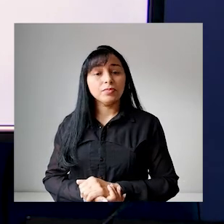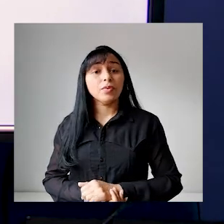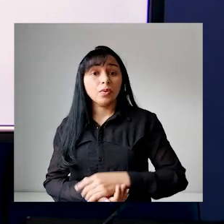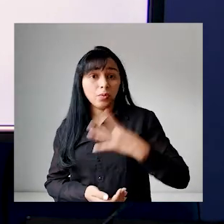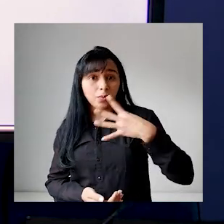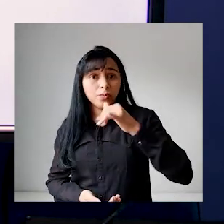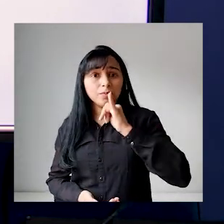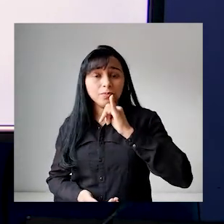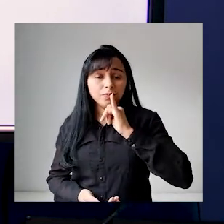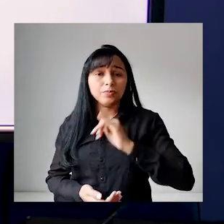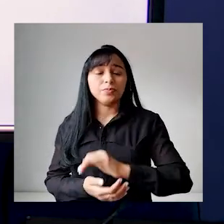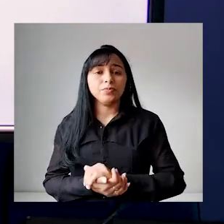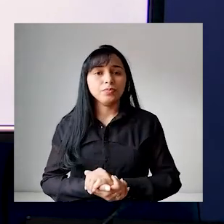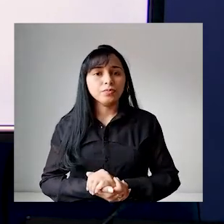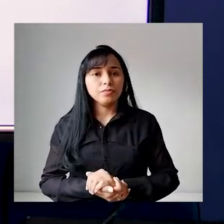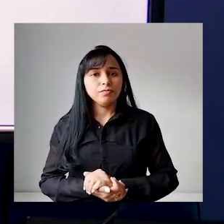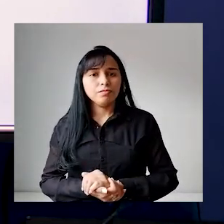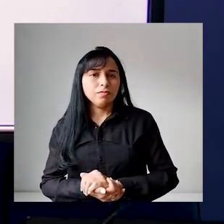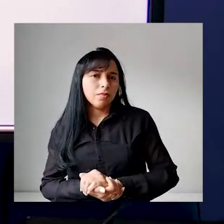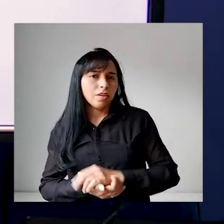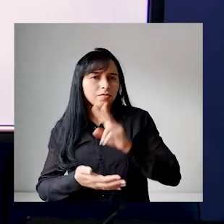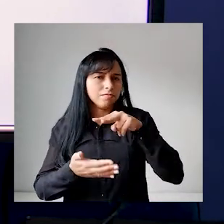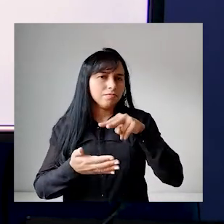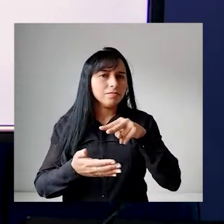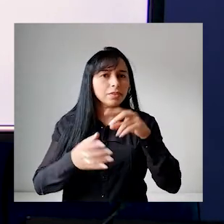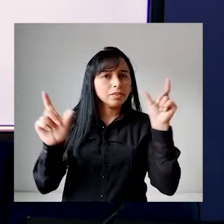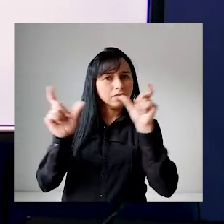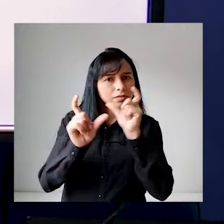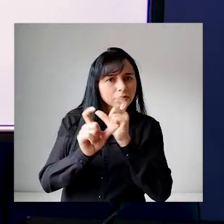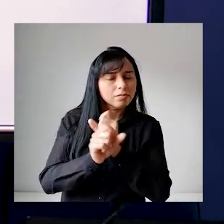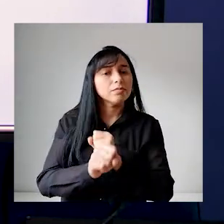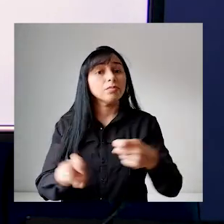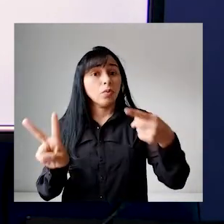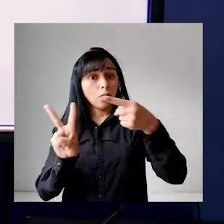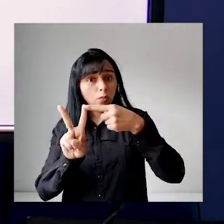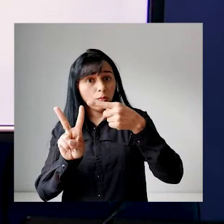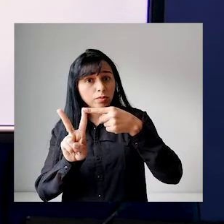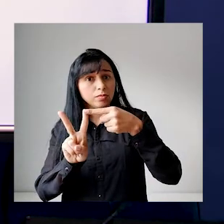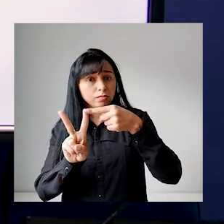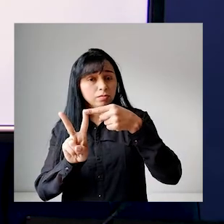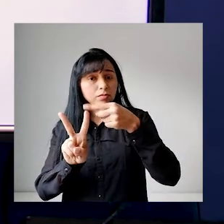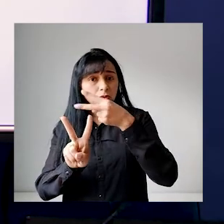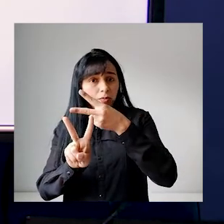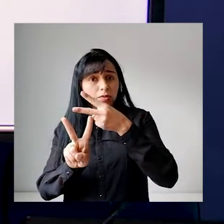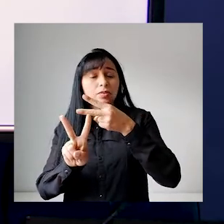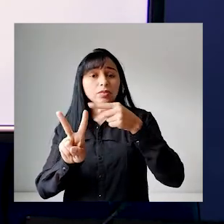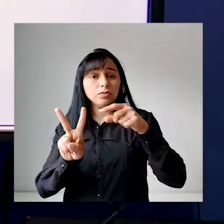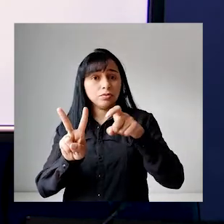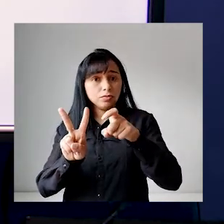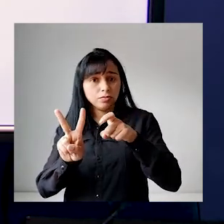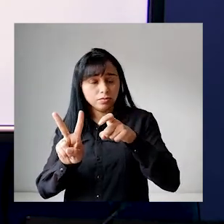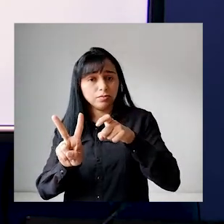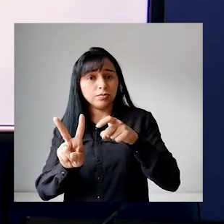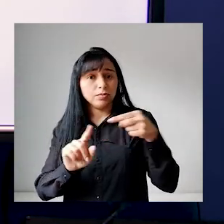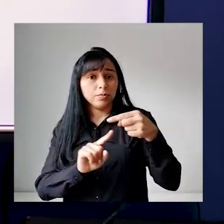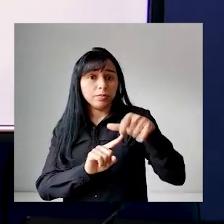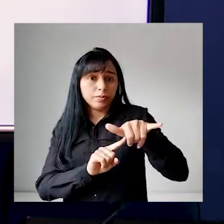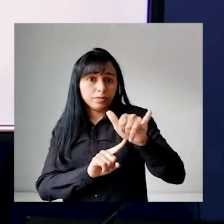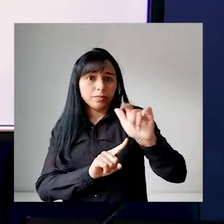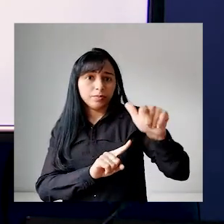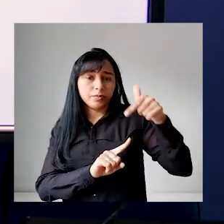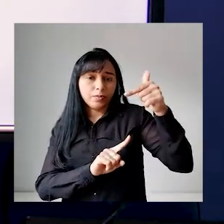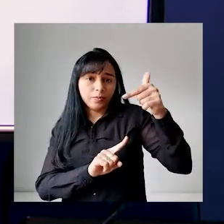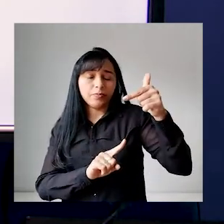Quarto exemplo. Verifique se a expressão raiz quadrada de x ao quadrado menos y ao